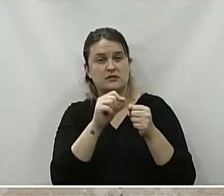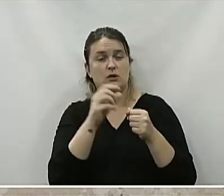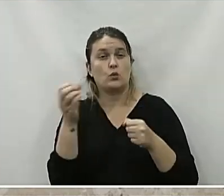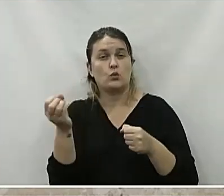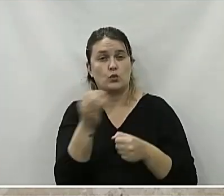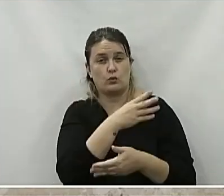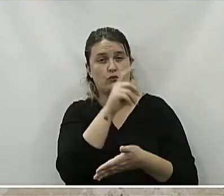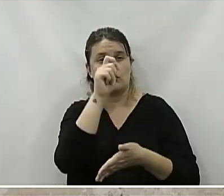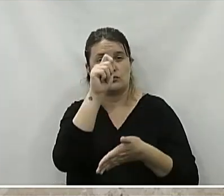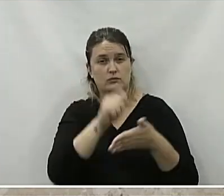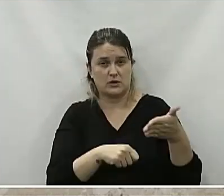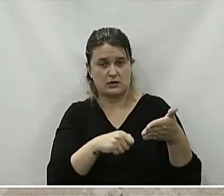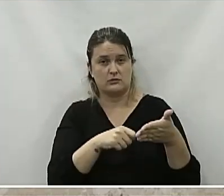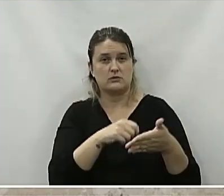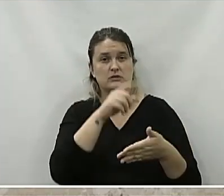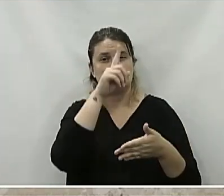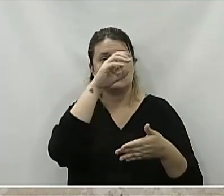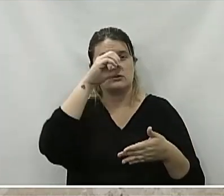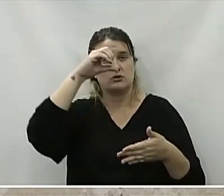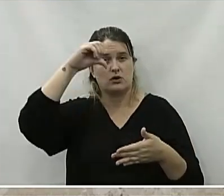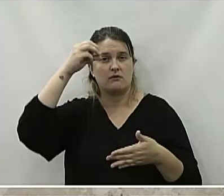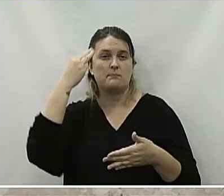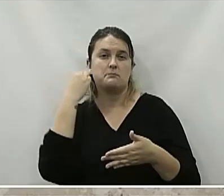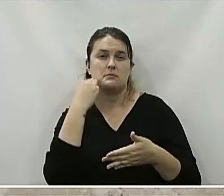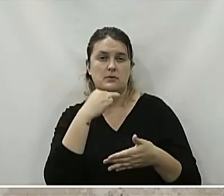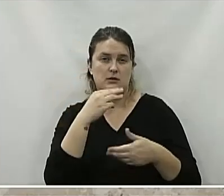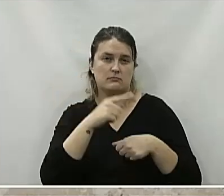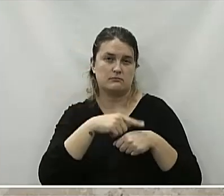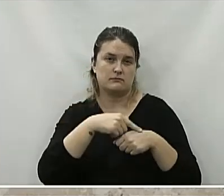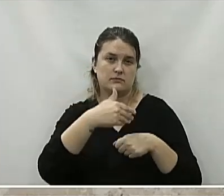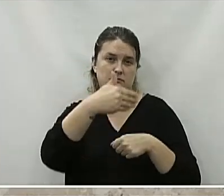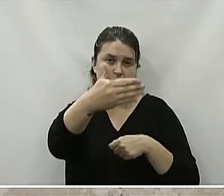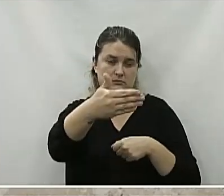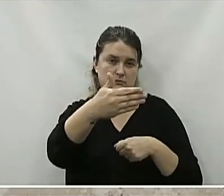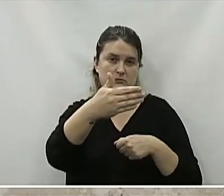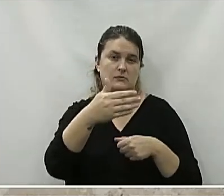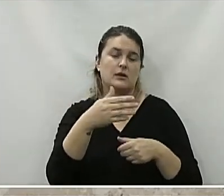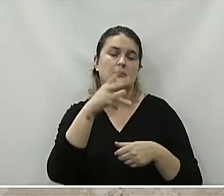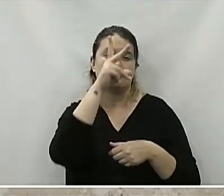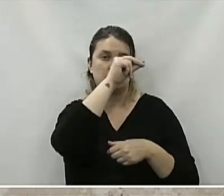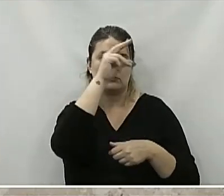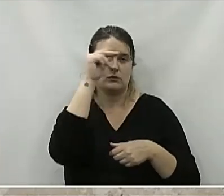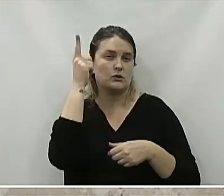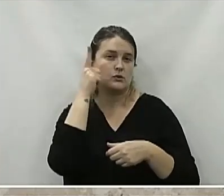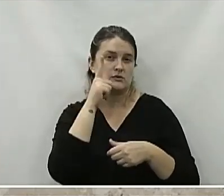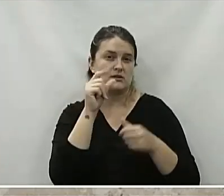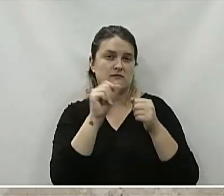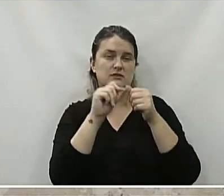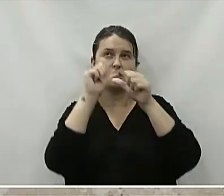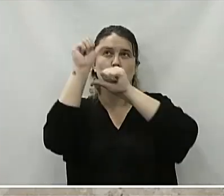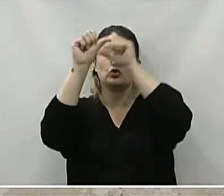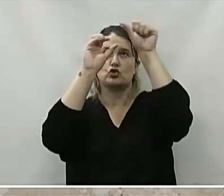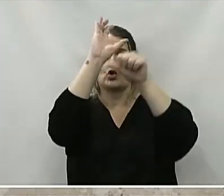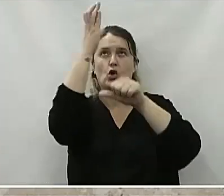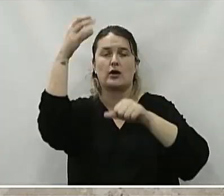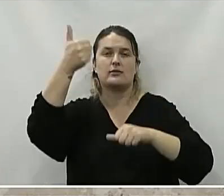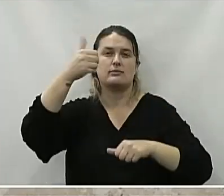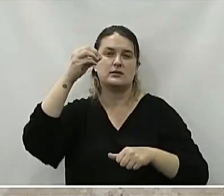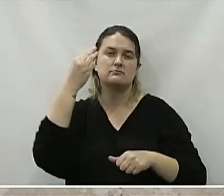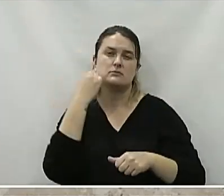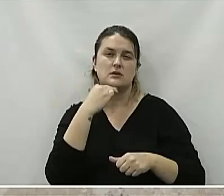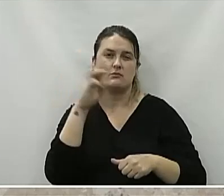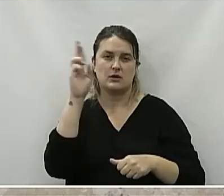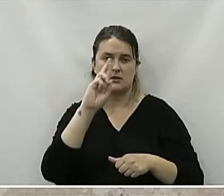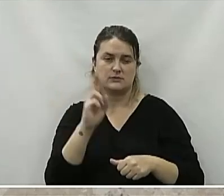novo contrato, ao qual de 109 milhões estava previsto o contrato inicial, a Prefeitura consegue fazer essa troca por, em média, 10 milhões de